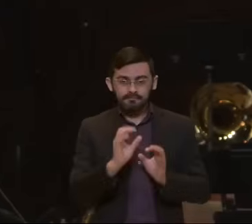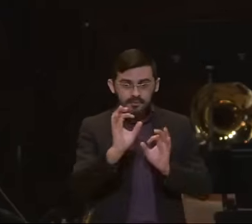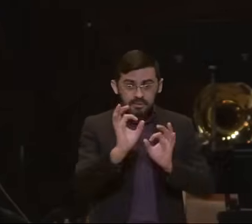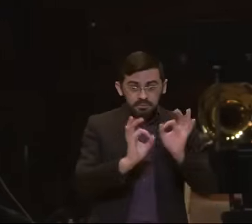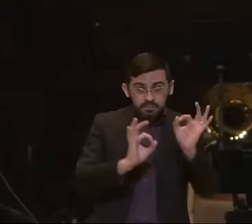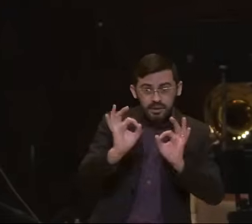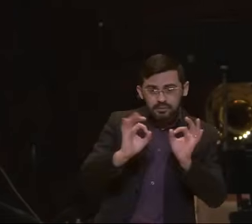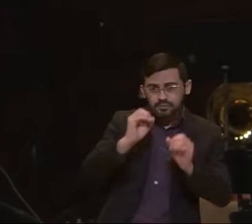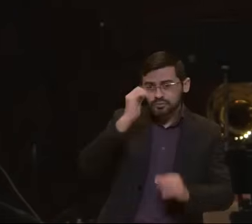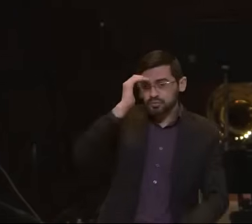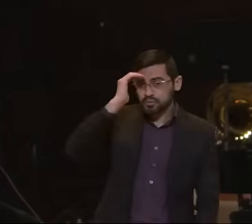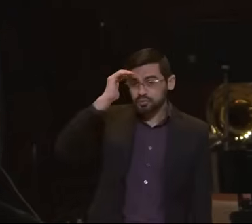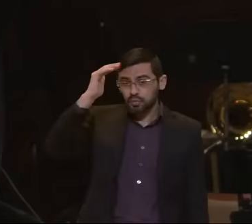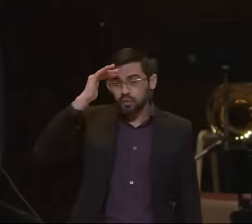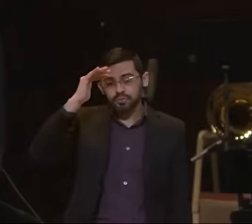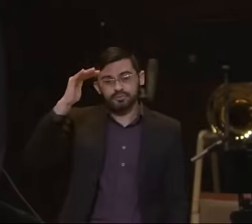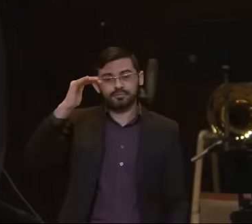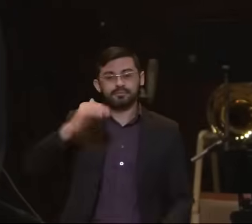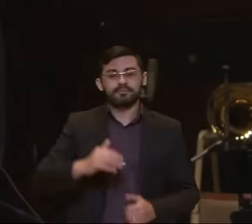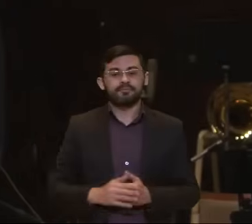planos, sonhos,